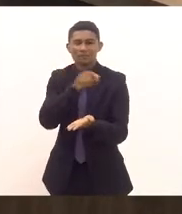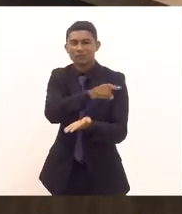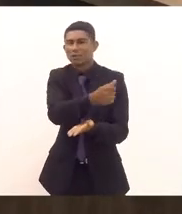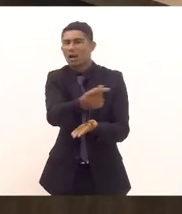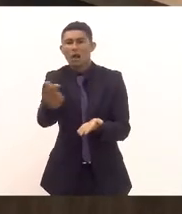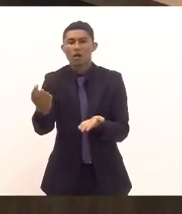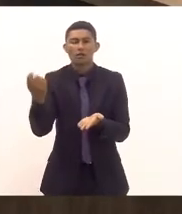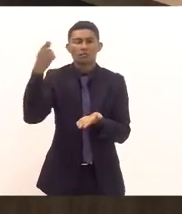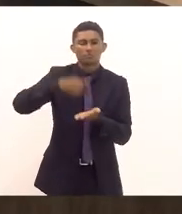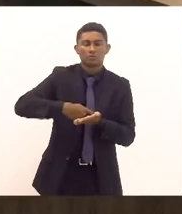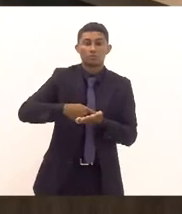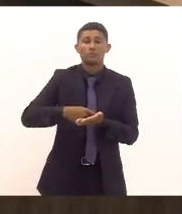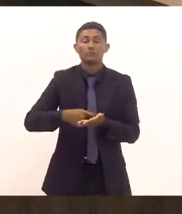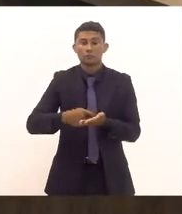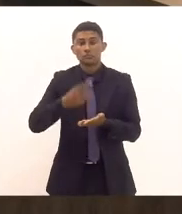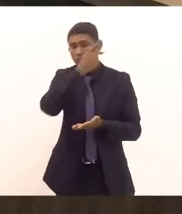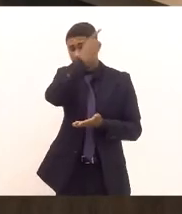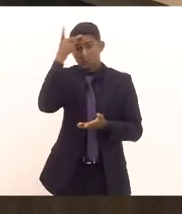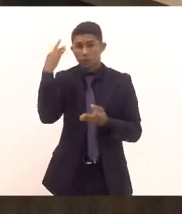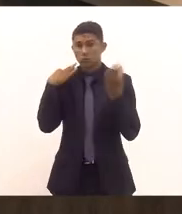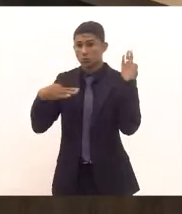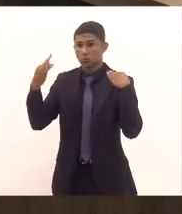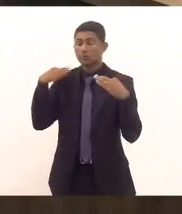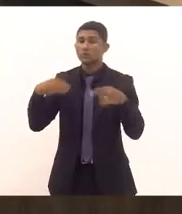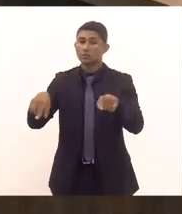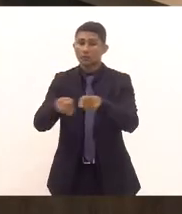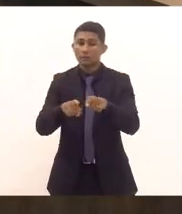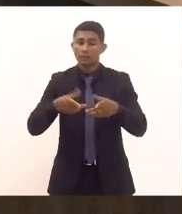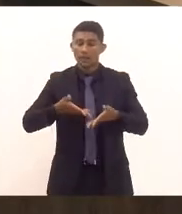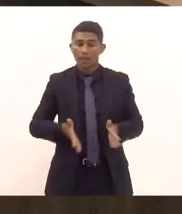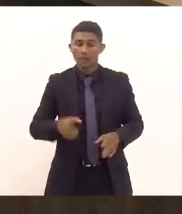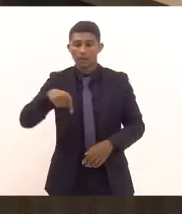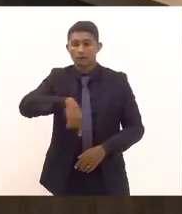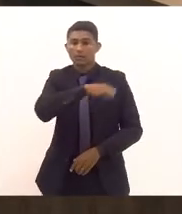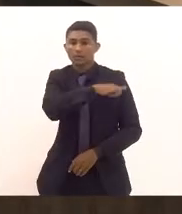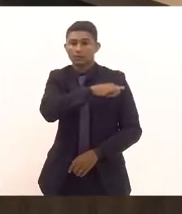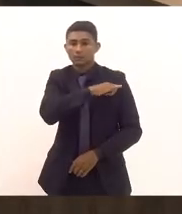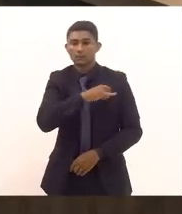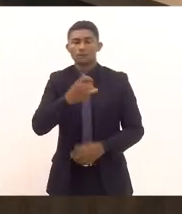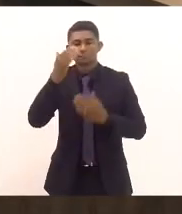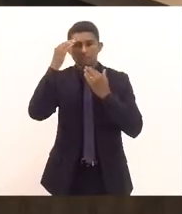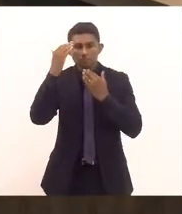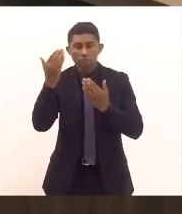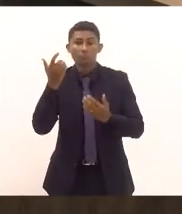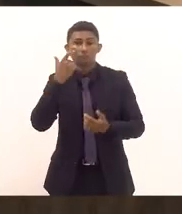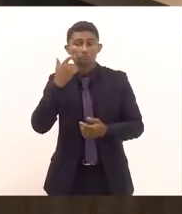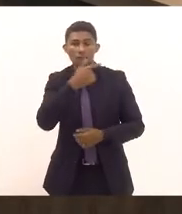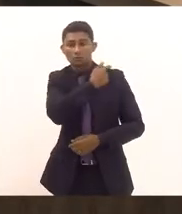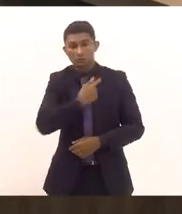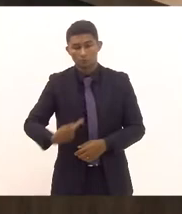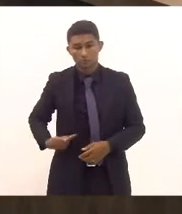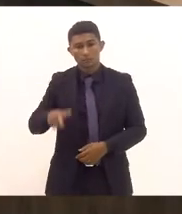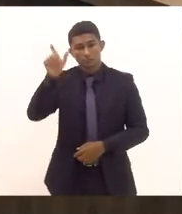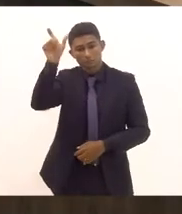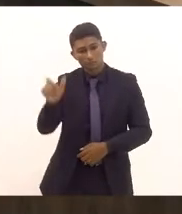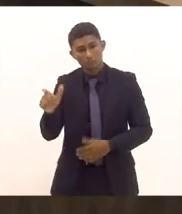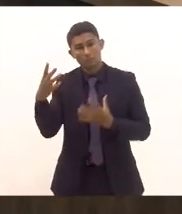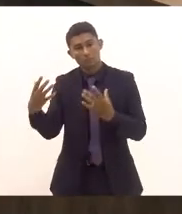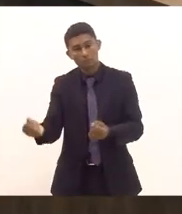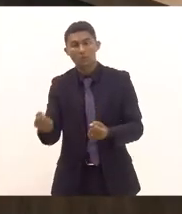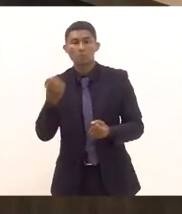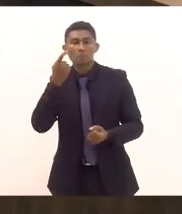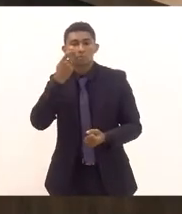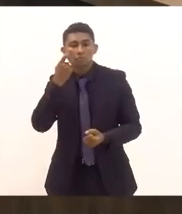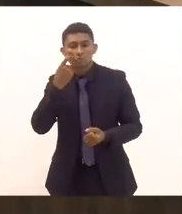não só dos turistas como também do cidadão Fluminense agradeço que a gente espera a sanção do nosso coordenador para acabar de uma vez por